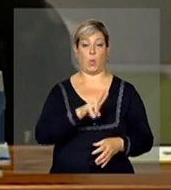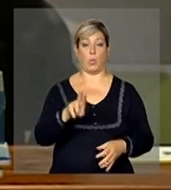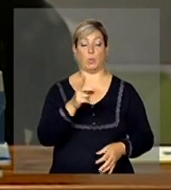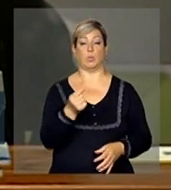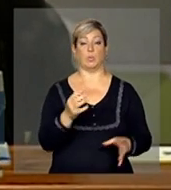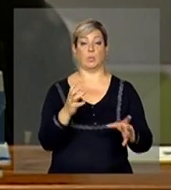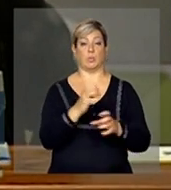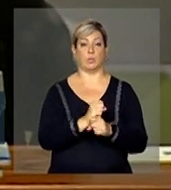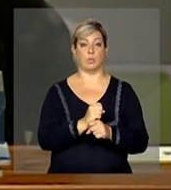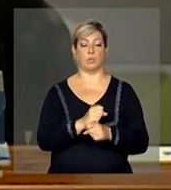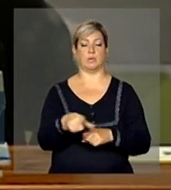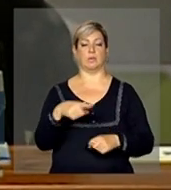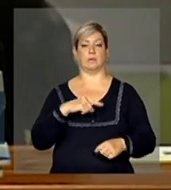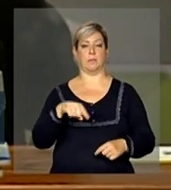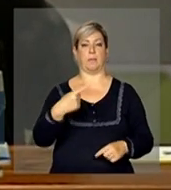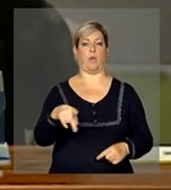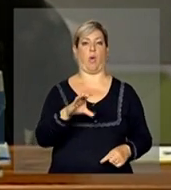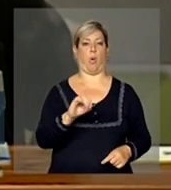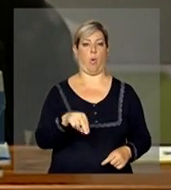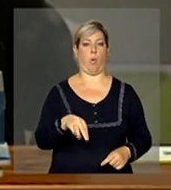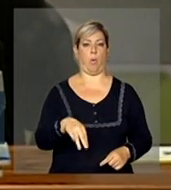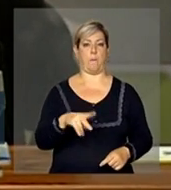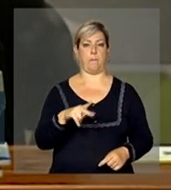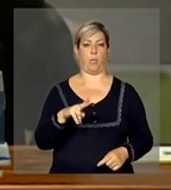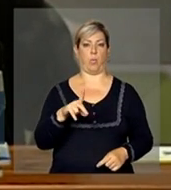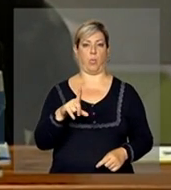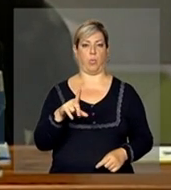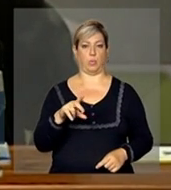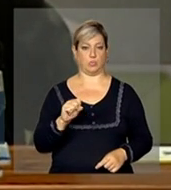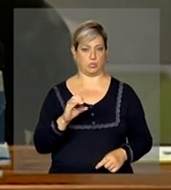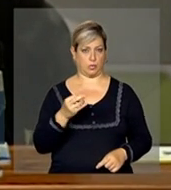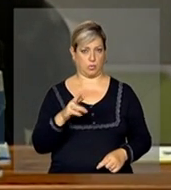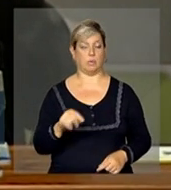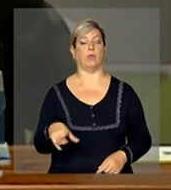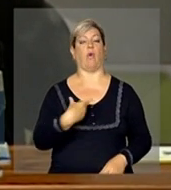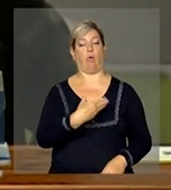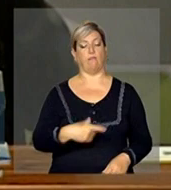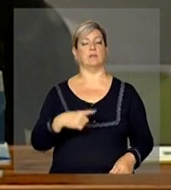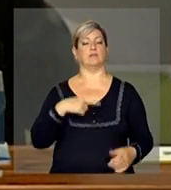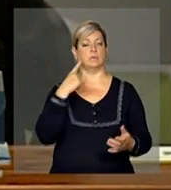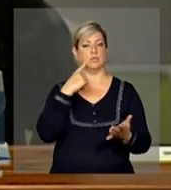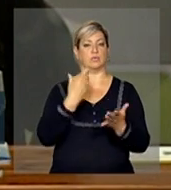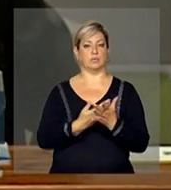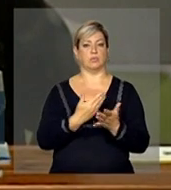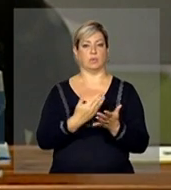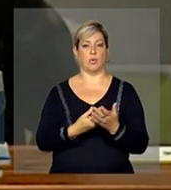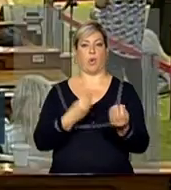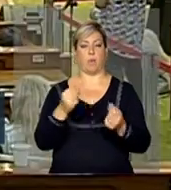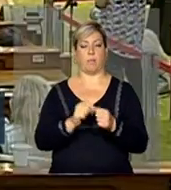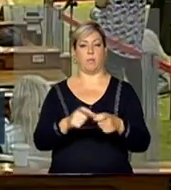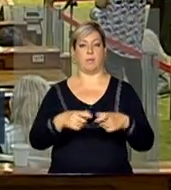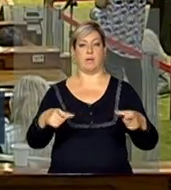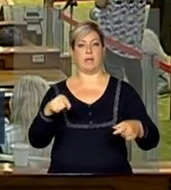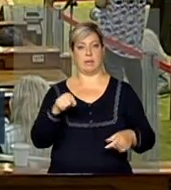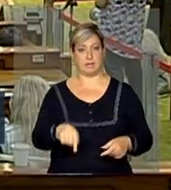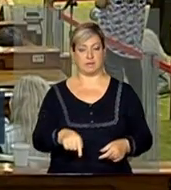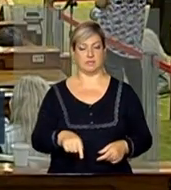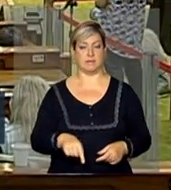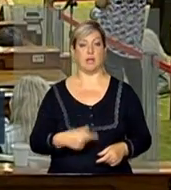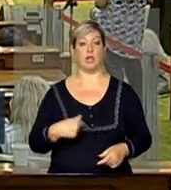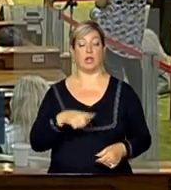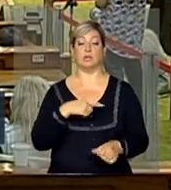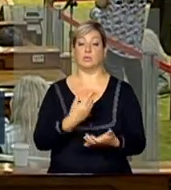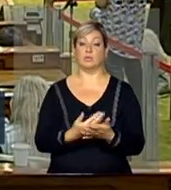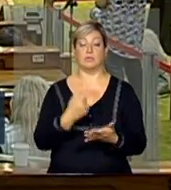de depósito compulsório. E o governo, sim, está estudando a ampliação desse mecanismo. Então,